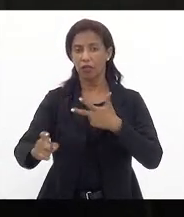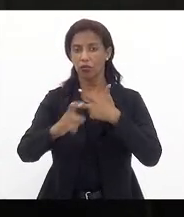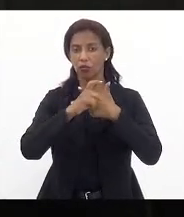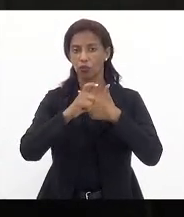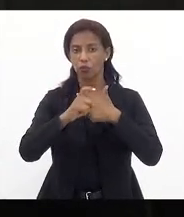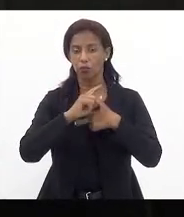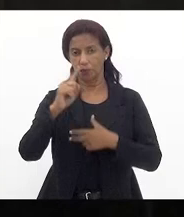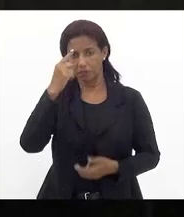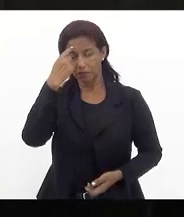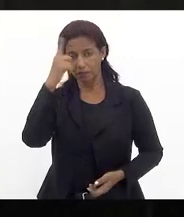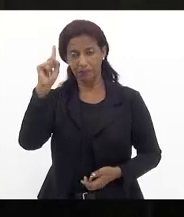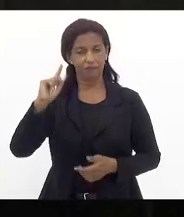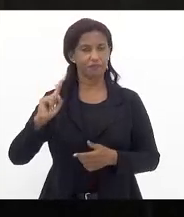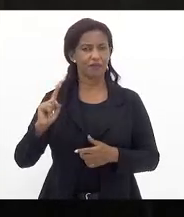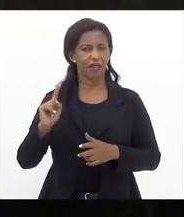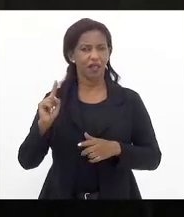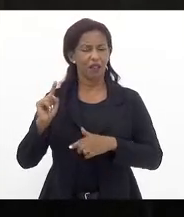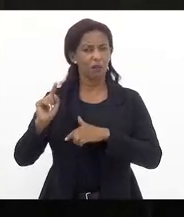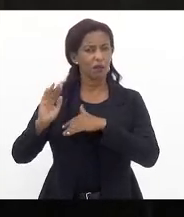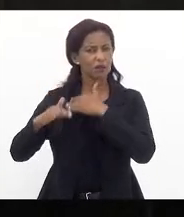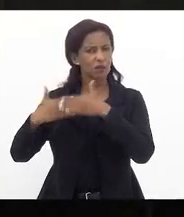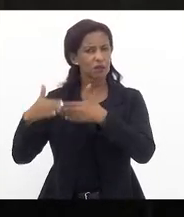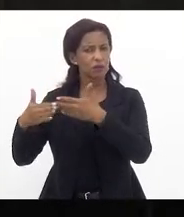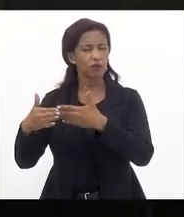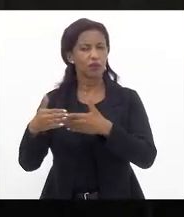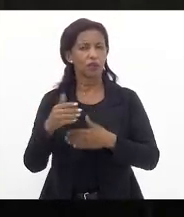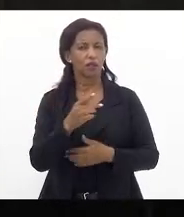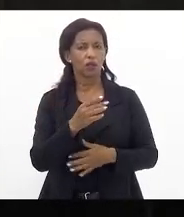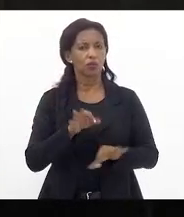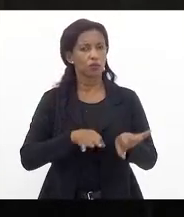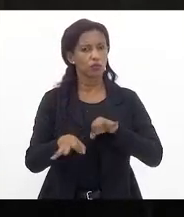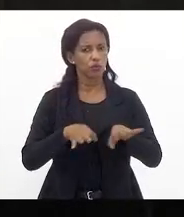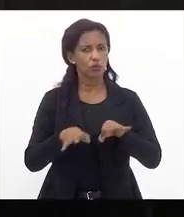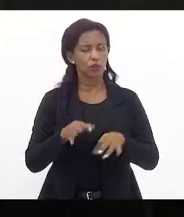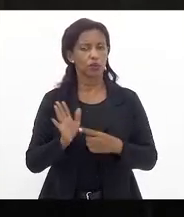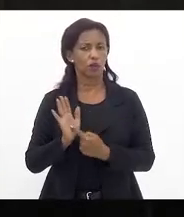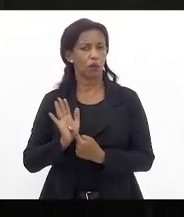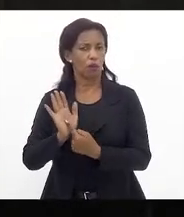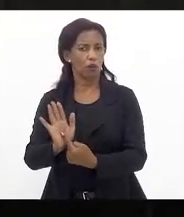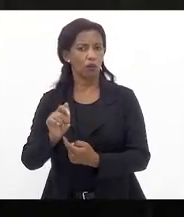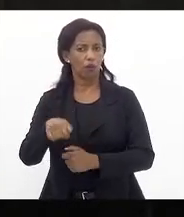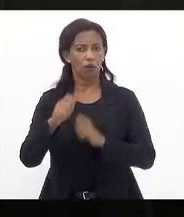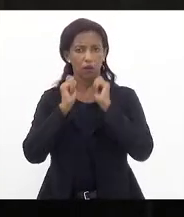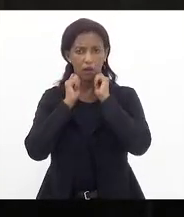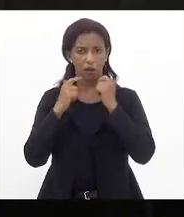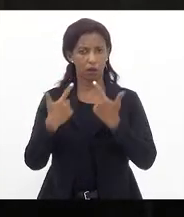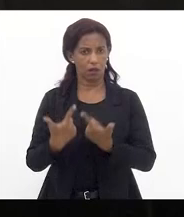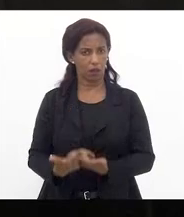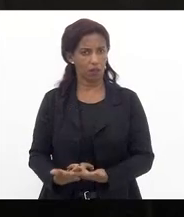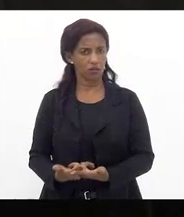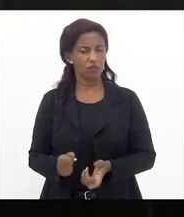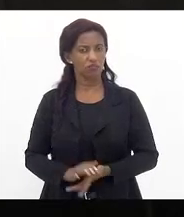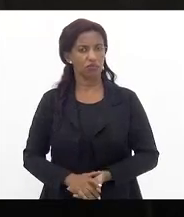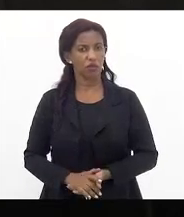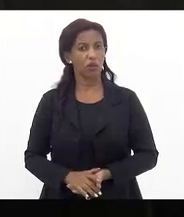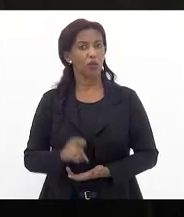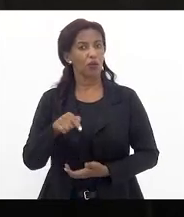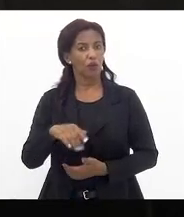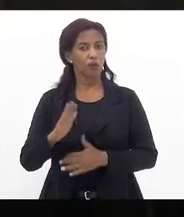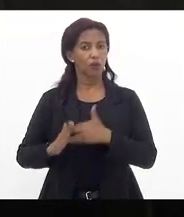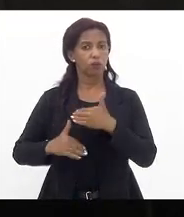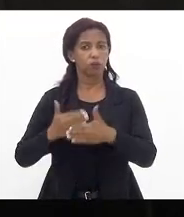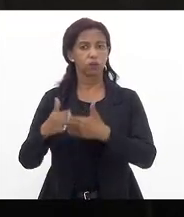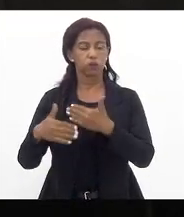pelas ideias desenvolvidas nos projetos apresentados a esta Casa foram desenvolvidas